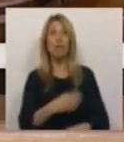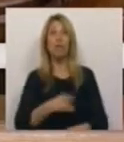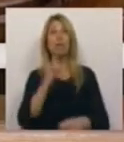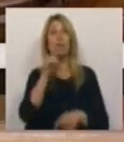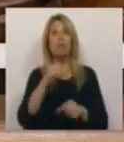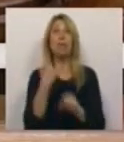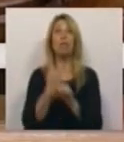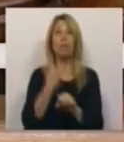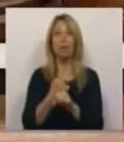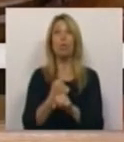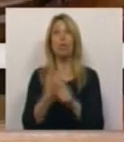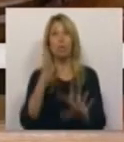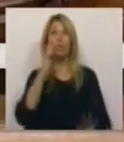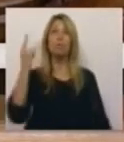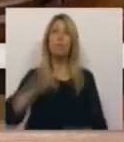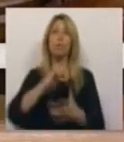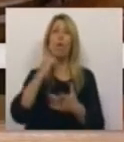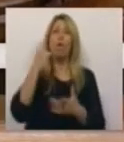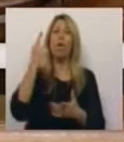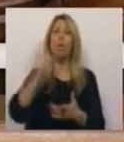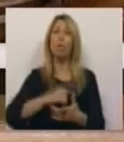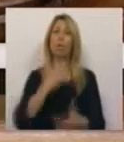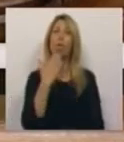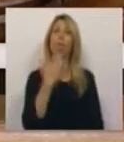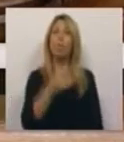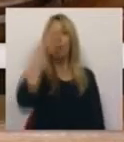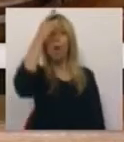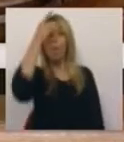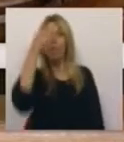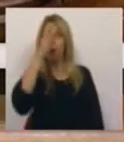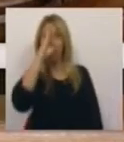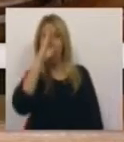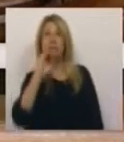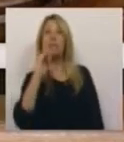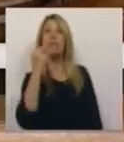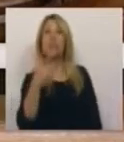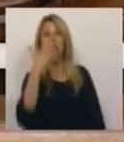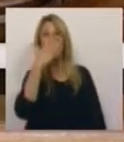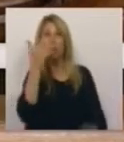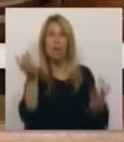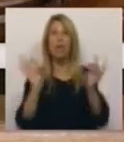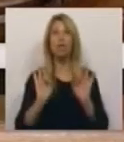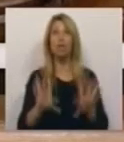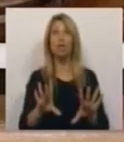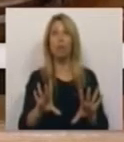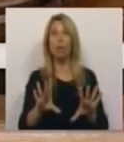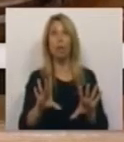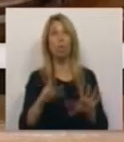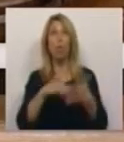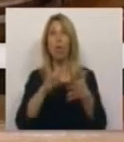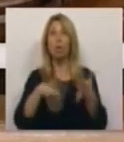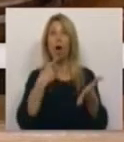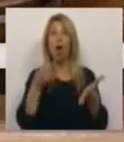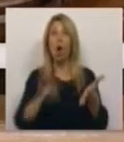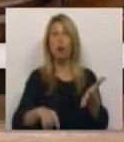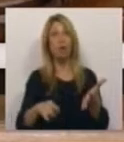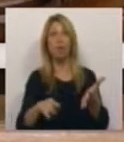por isso a obrigatoriedade do pedido de parecer prévio à CIT em caso de despedimento e não renovação de